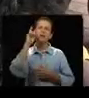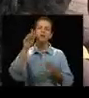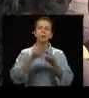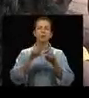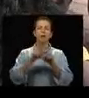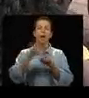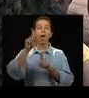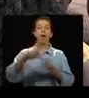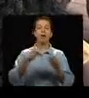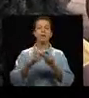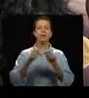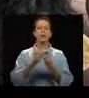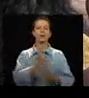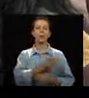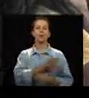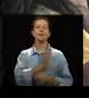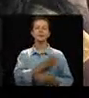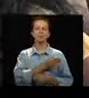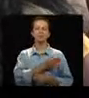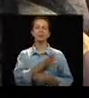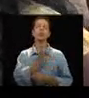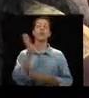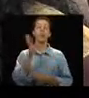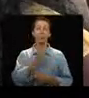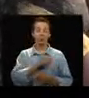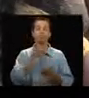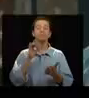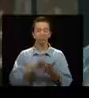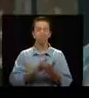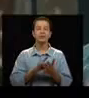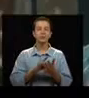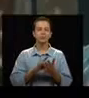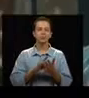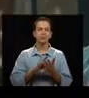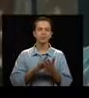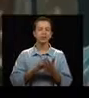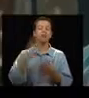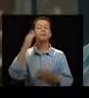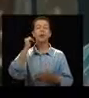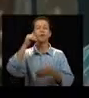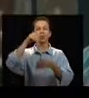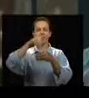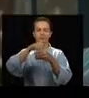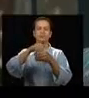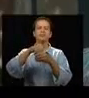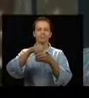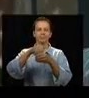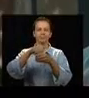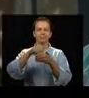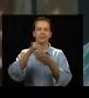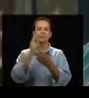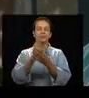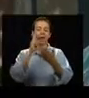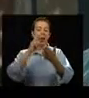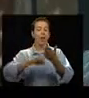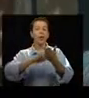lembrando, porque aquilo era feito com o coração. Com amor, com amor. Sei votar, aprendi